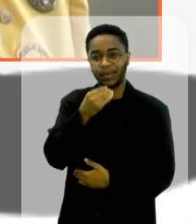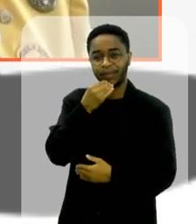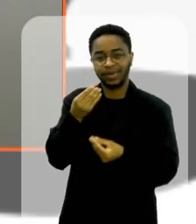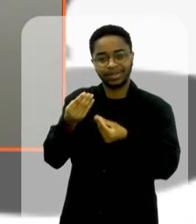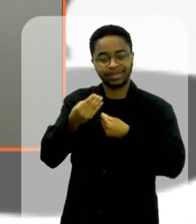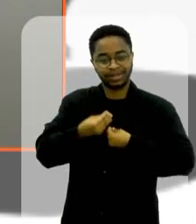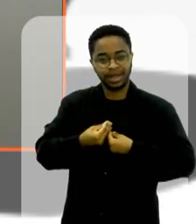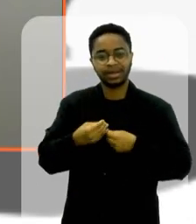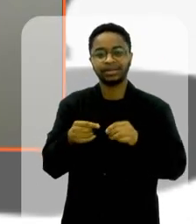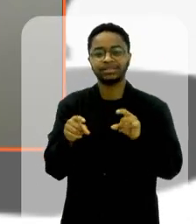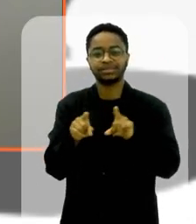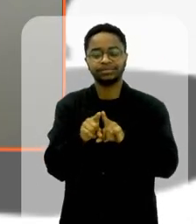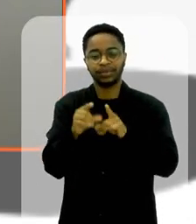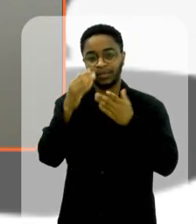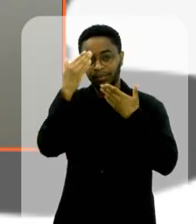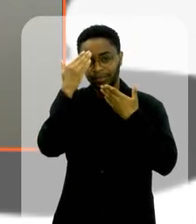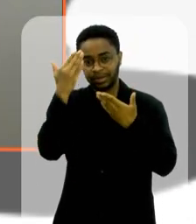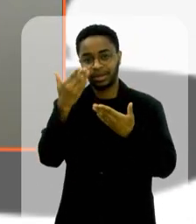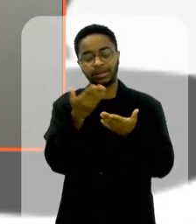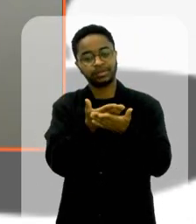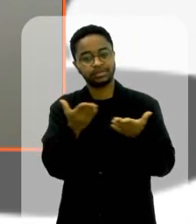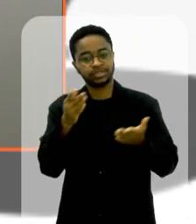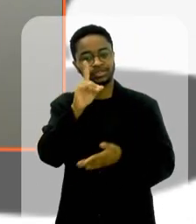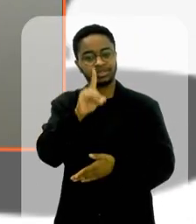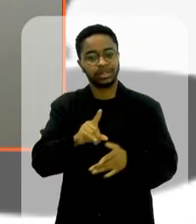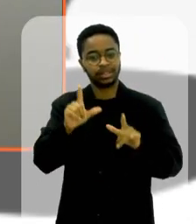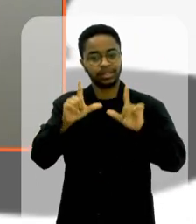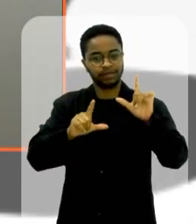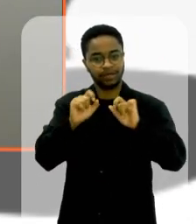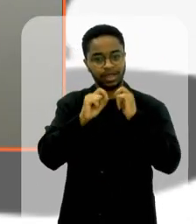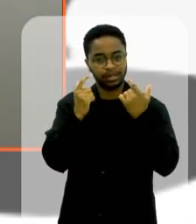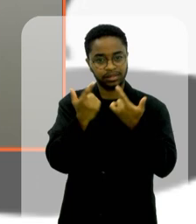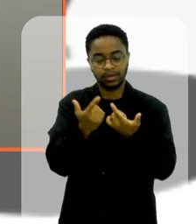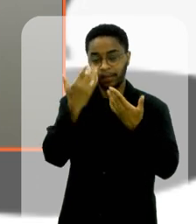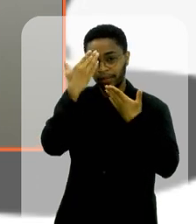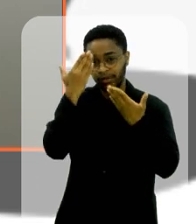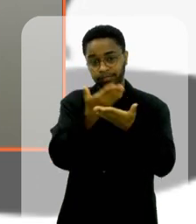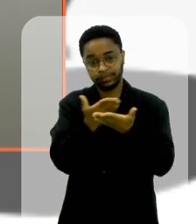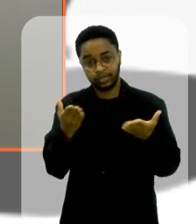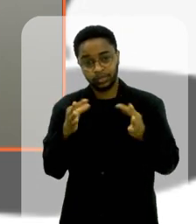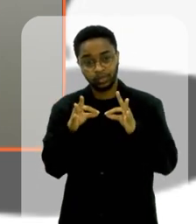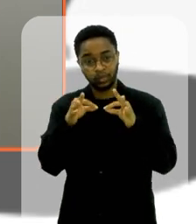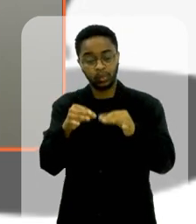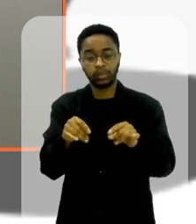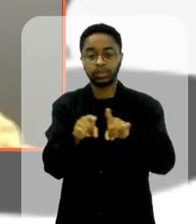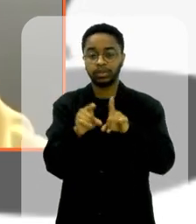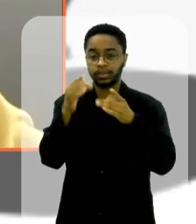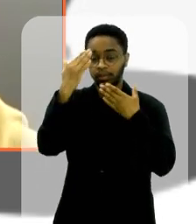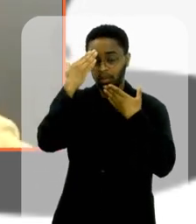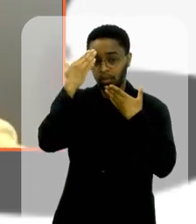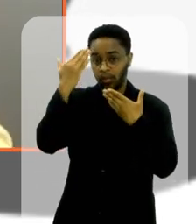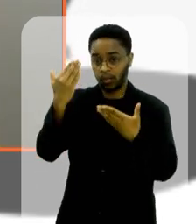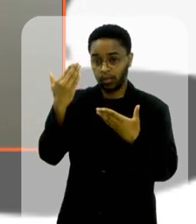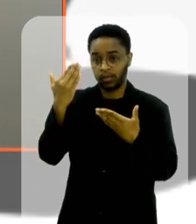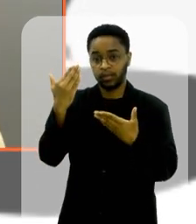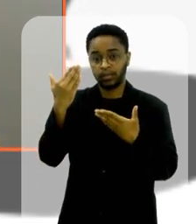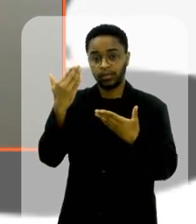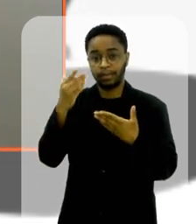pela oportunidade, né? Muito obrigado aí à direção da TV também. Muito obrigado a todos vocês e obrigado